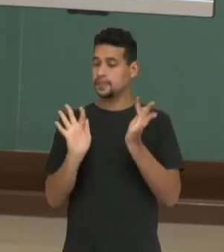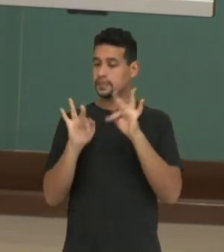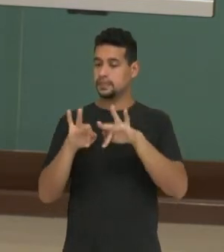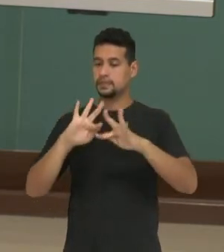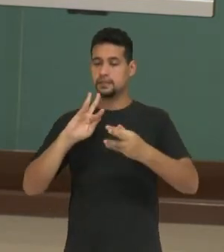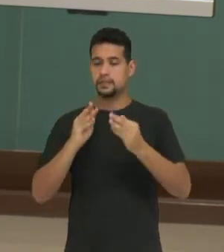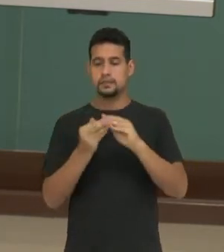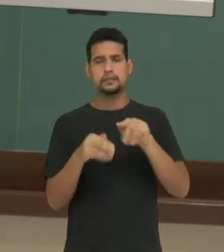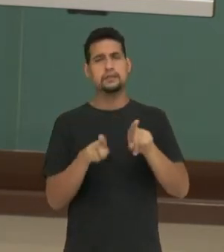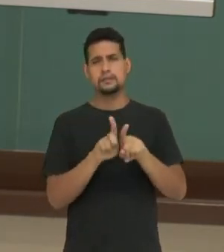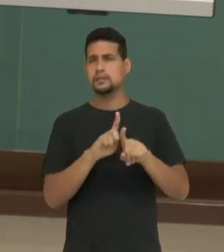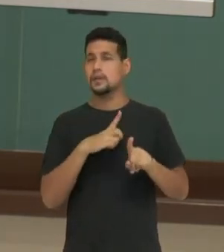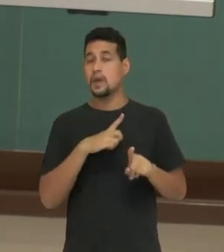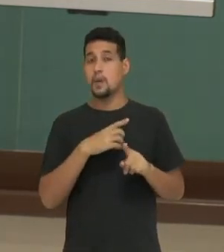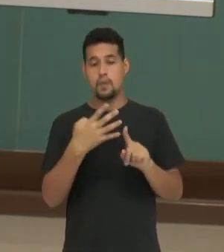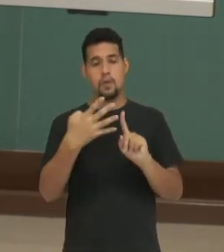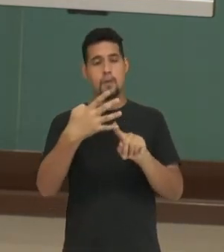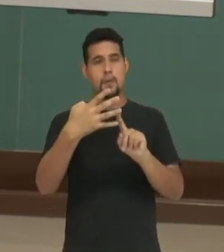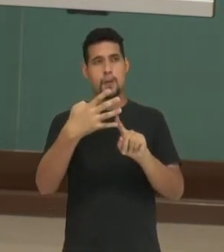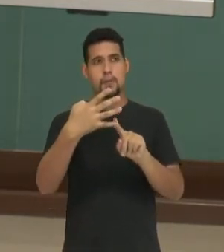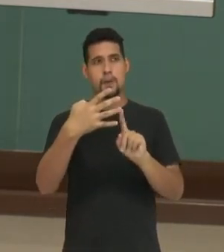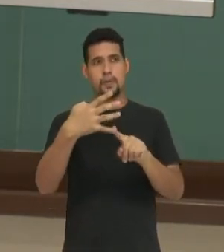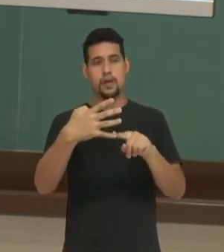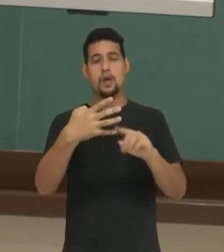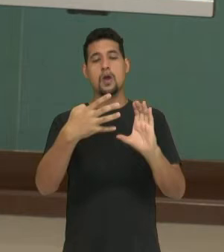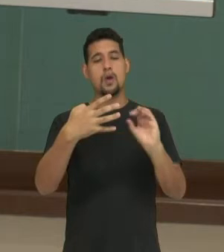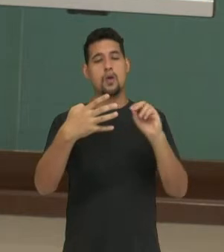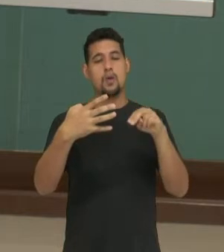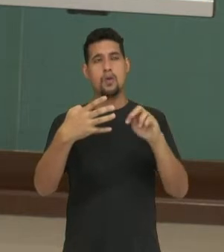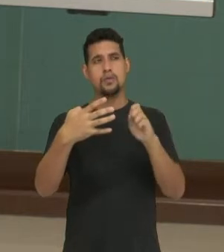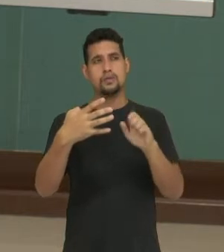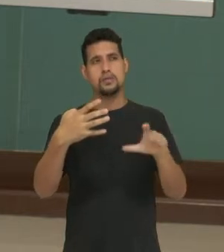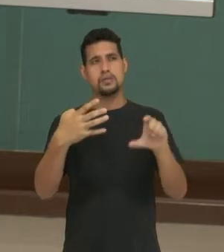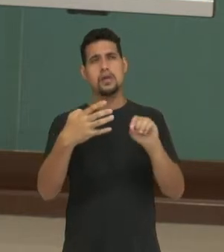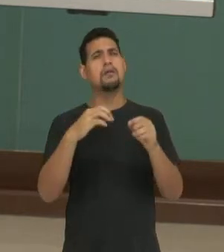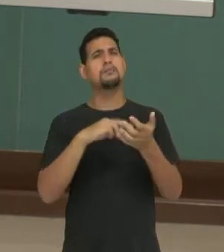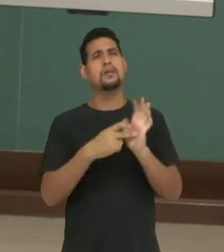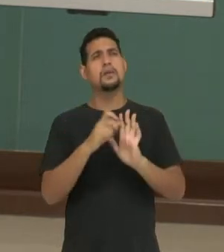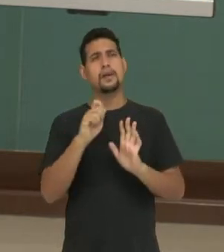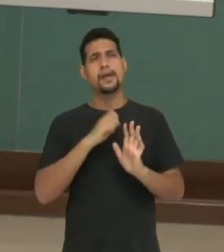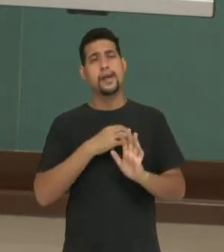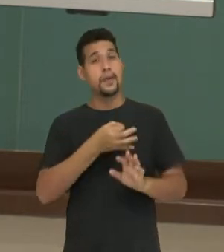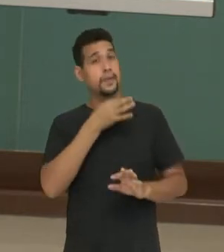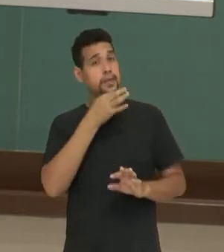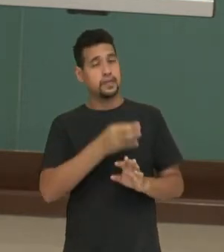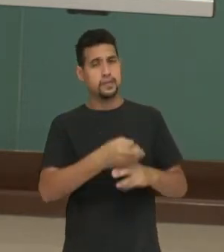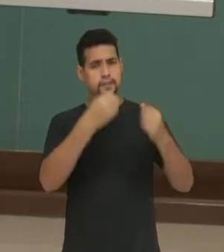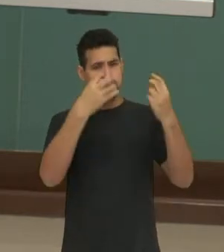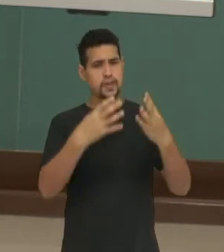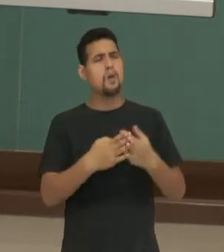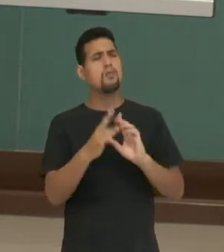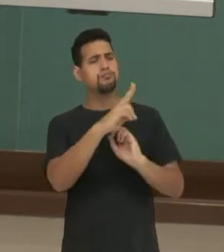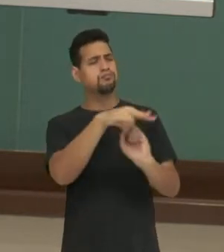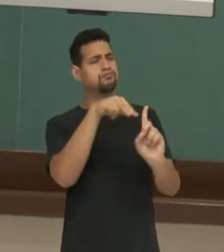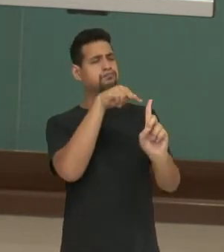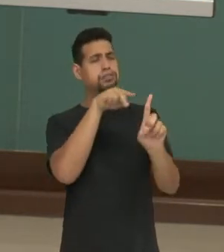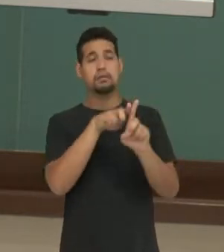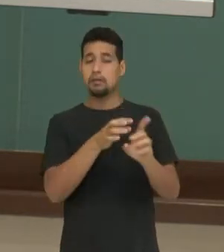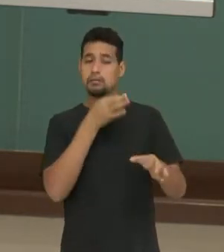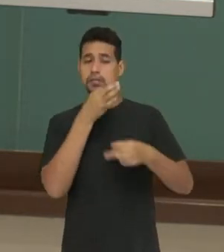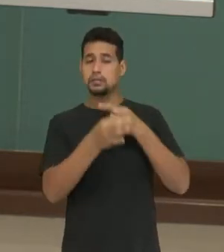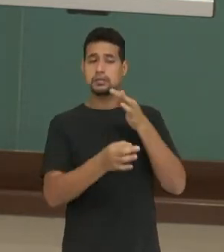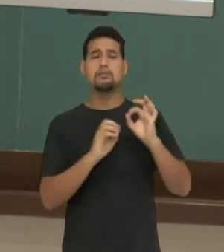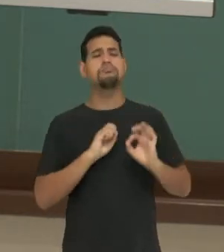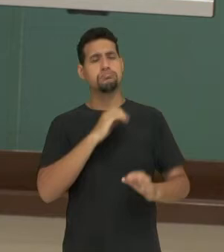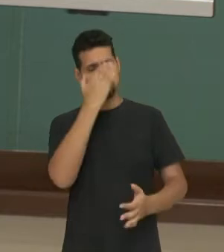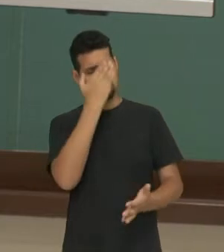conclusão, que é o meu último parágrafo, na conclusão eu vou apresentar o meu posicionamento para o leitor, o meu ponto de vista, a minha opinião, aquilo que eu